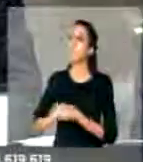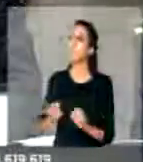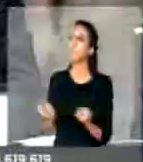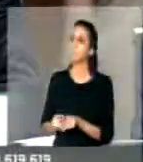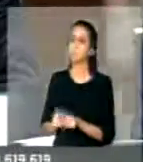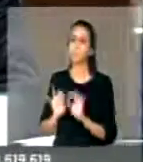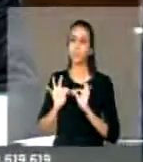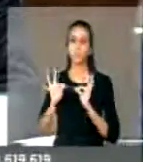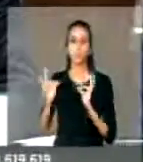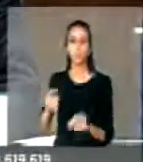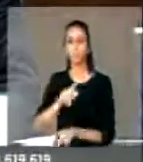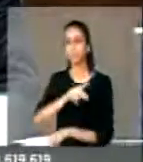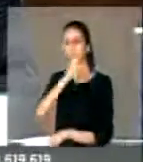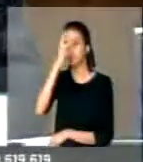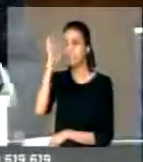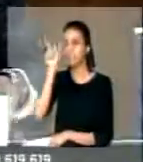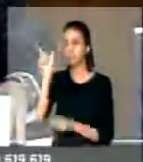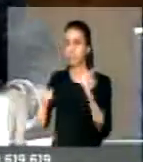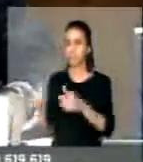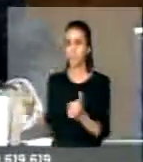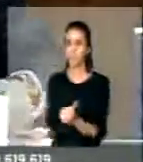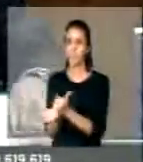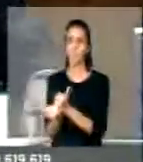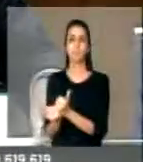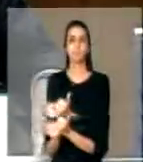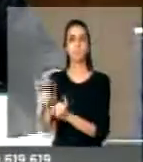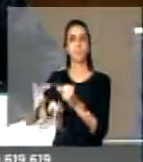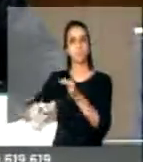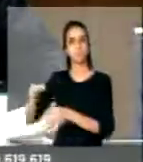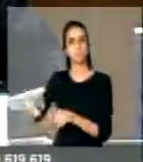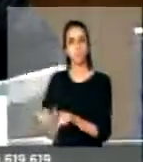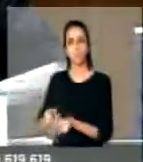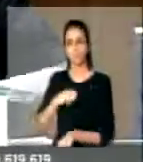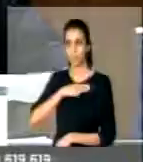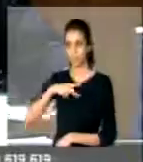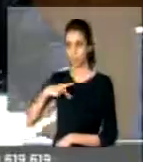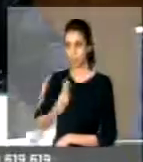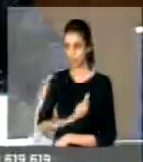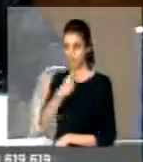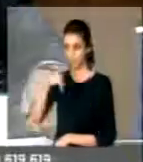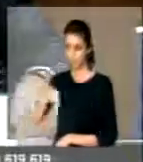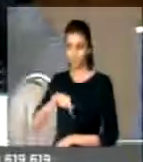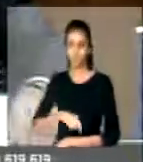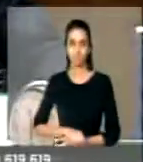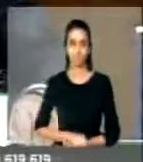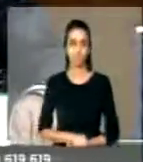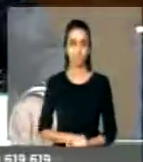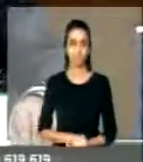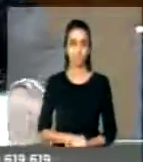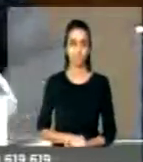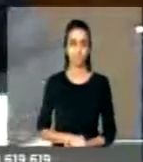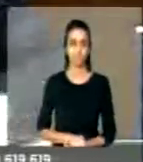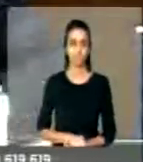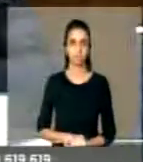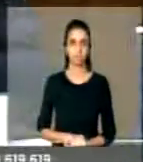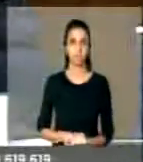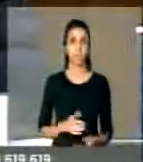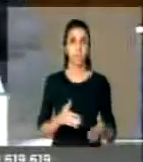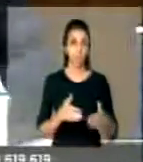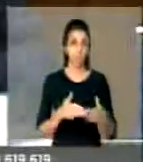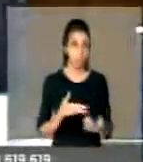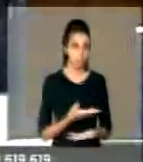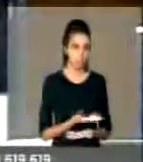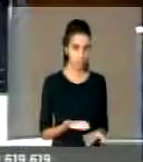todos os membros da magistratura e do Ministério Público aqui presentes. Peço licença aos